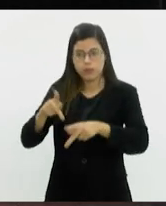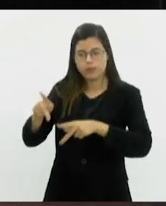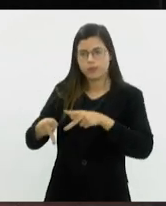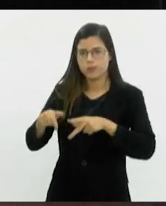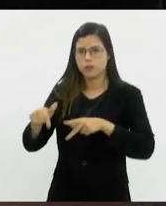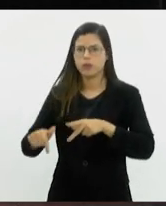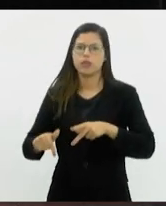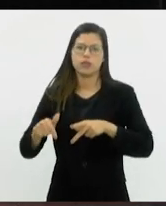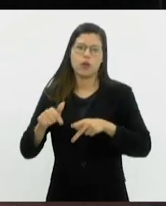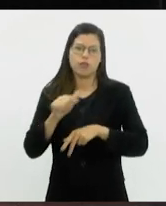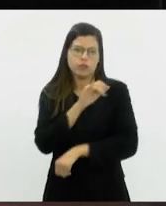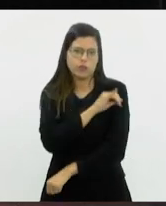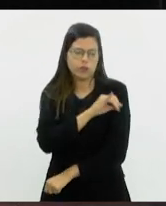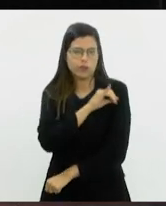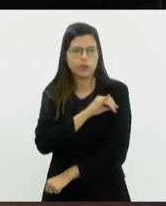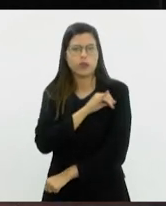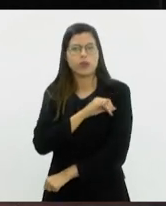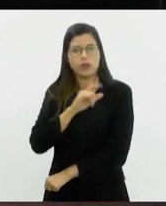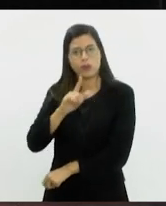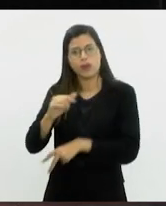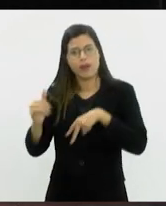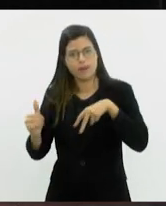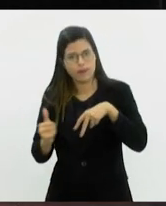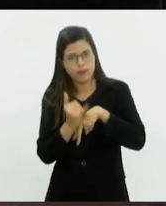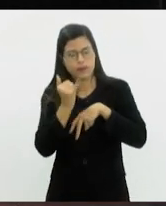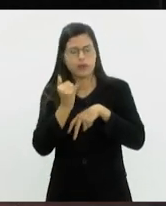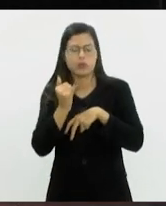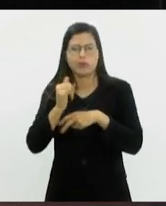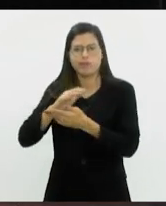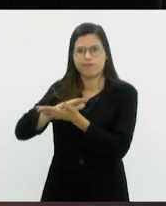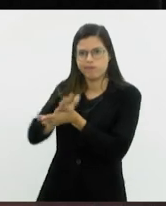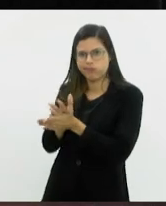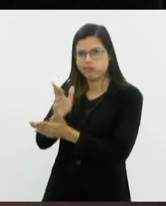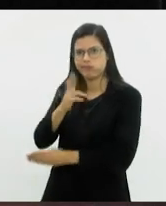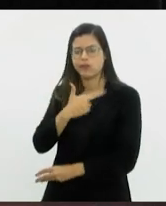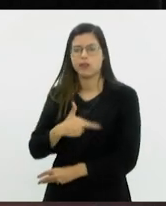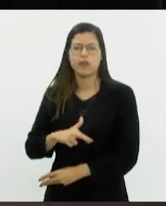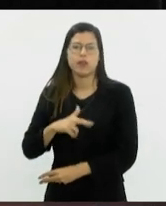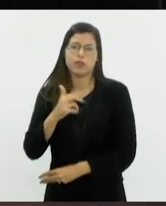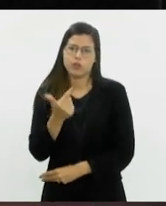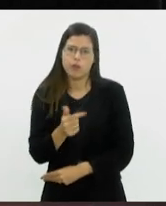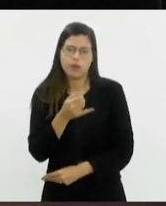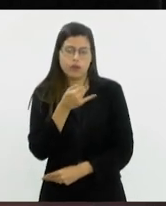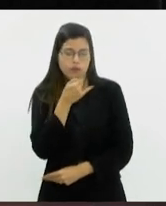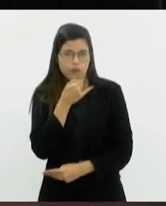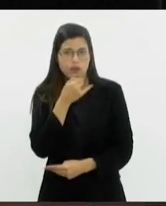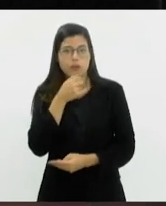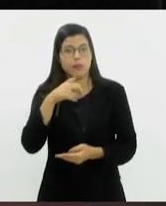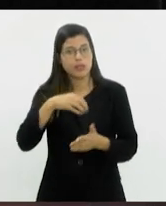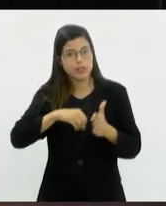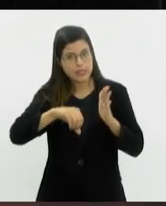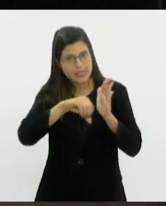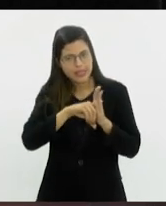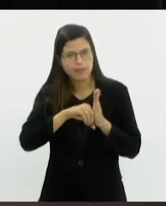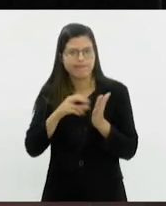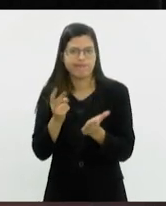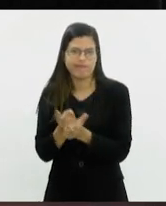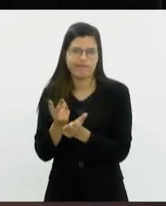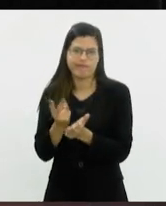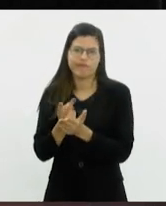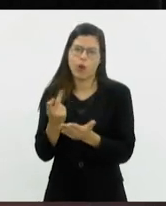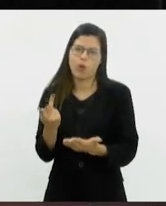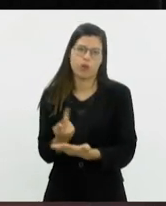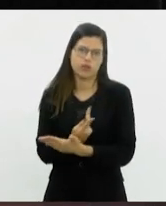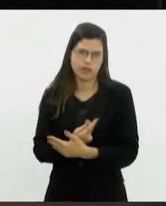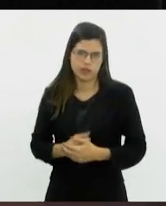cidadão carioca que é vítima de intolerância religiosa. E, mais uma vez, infelizmente, esse crime ainda acontece.